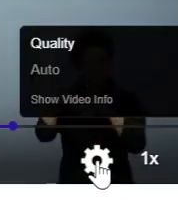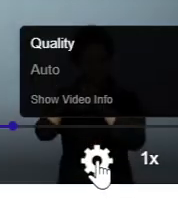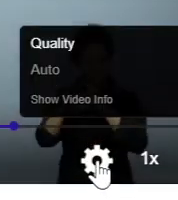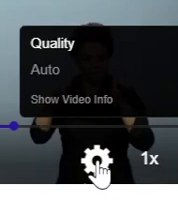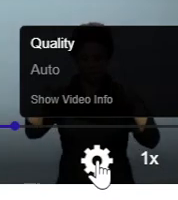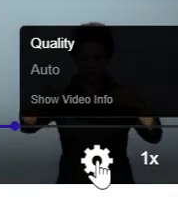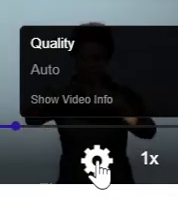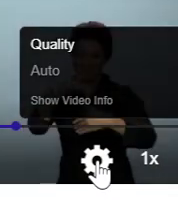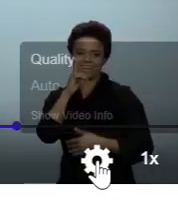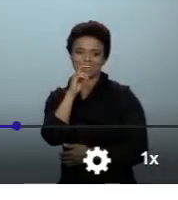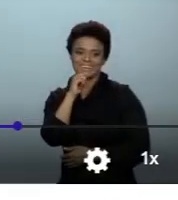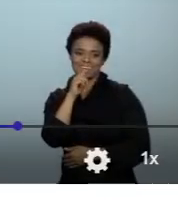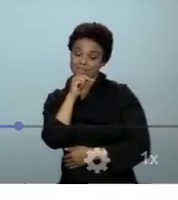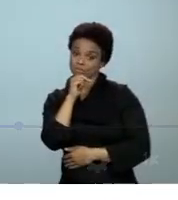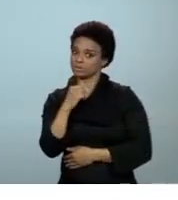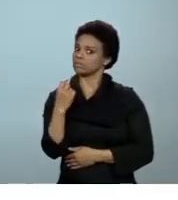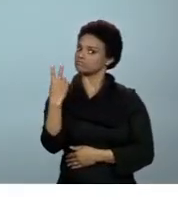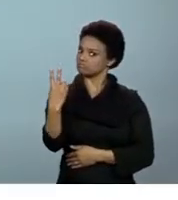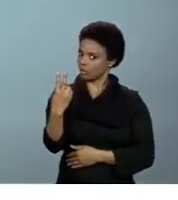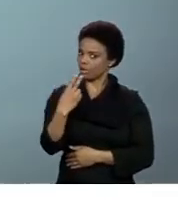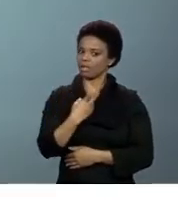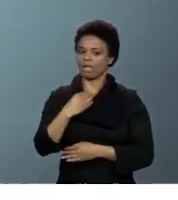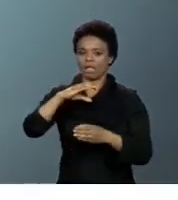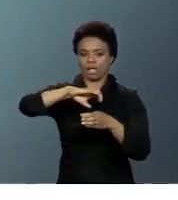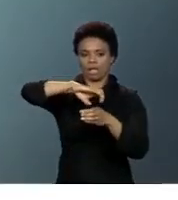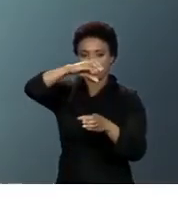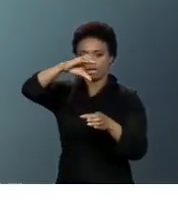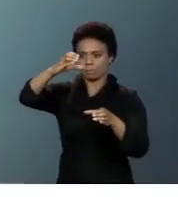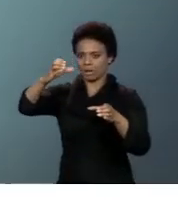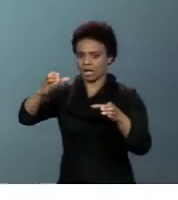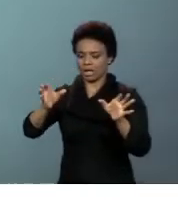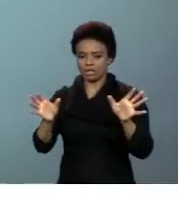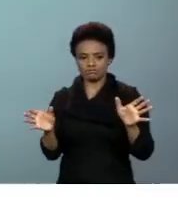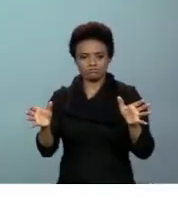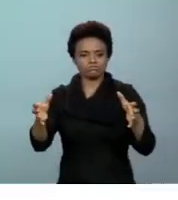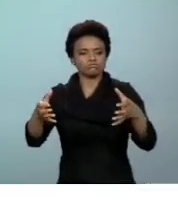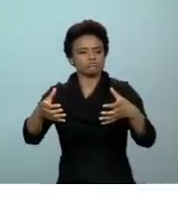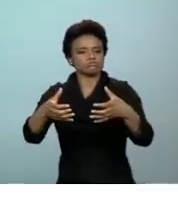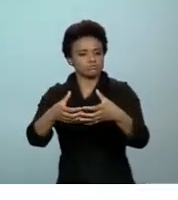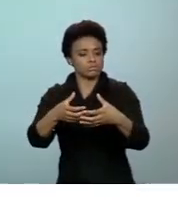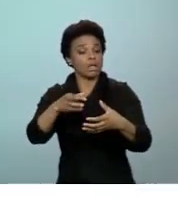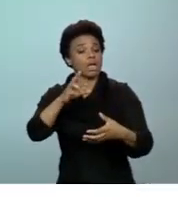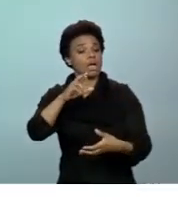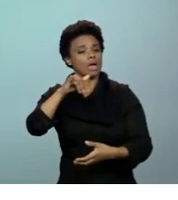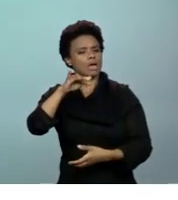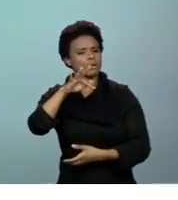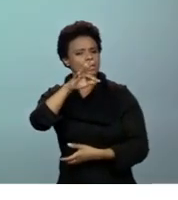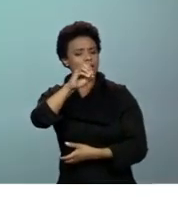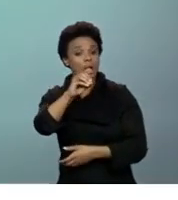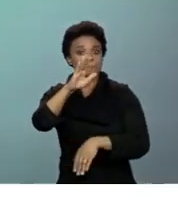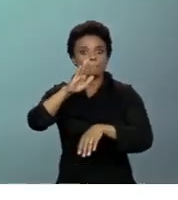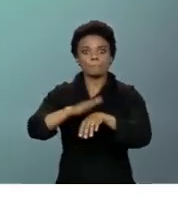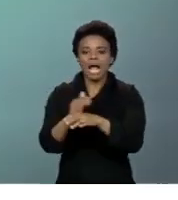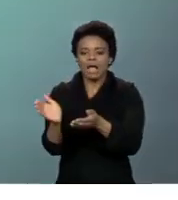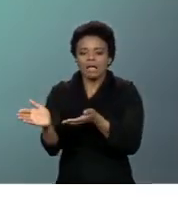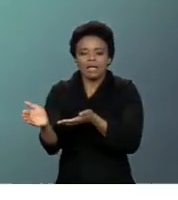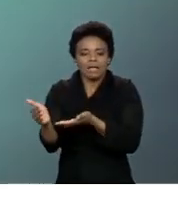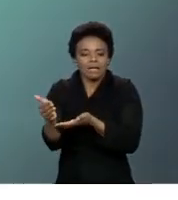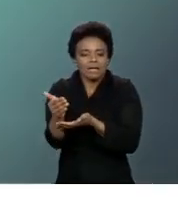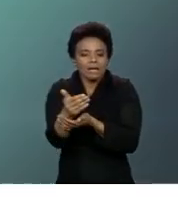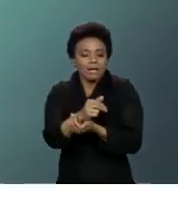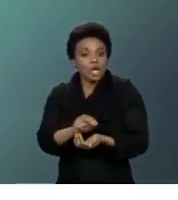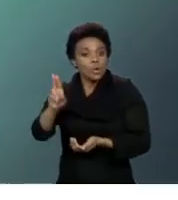tipos de barriletes, o ramificado e o concentrado. O ramificado é o mais econômico, porque utiliza